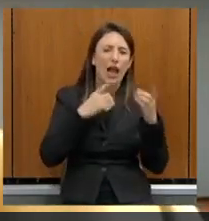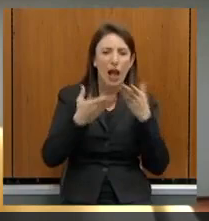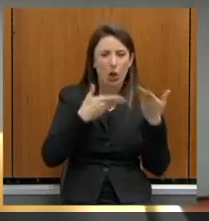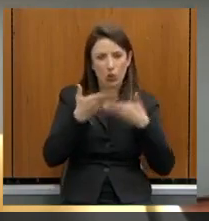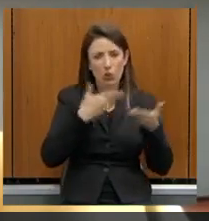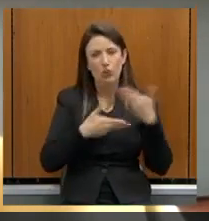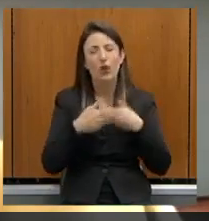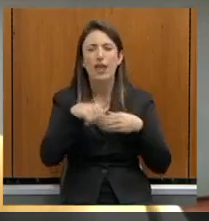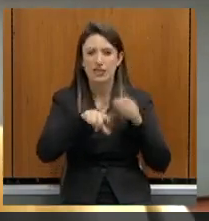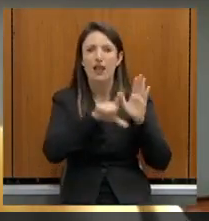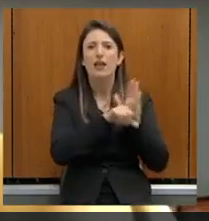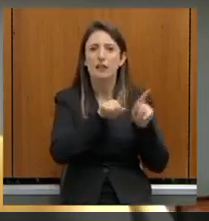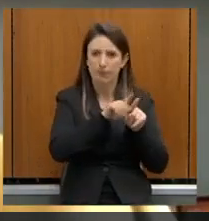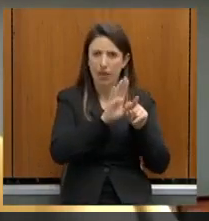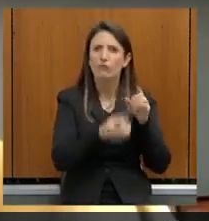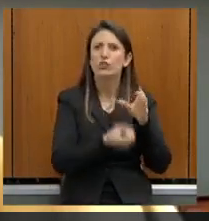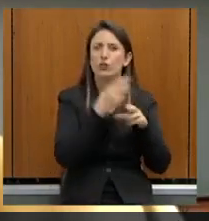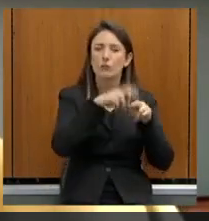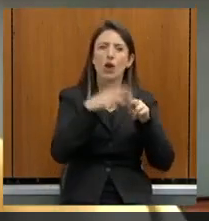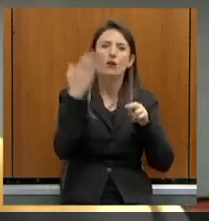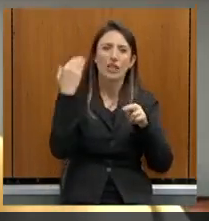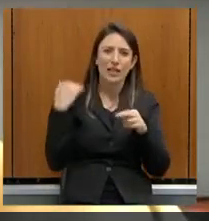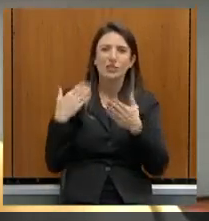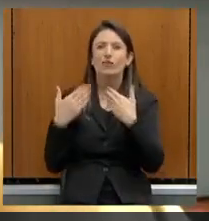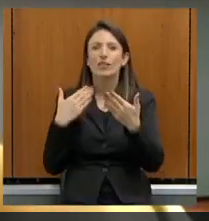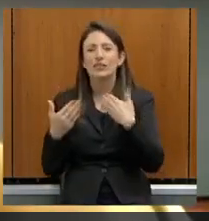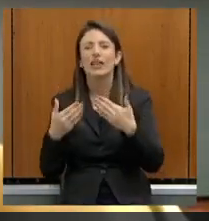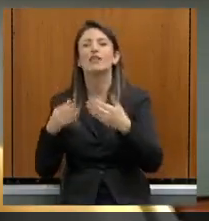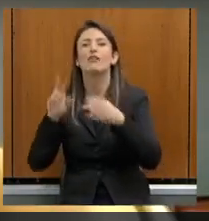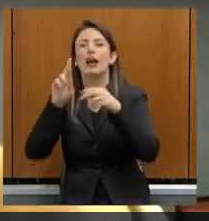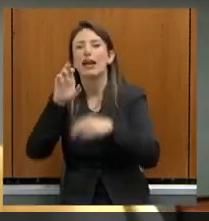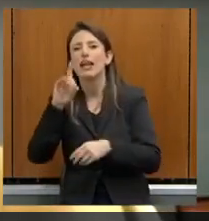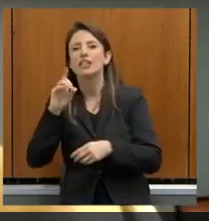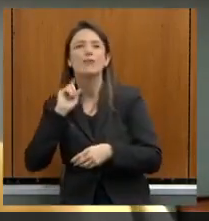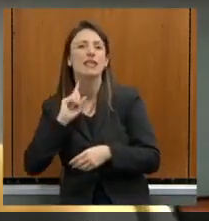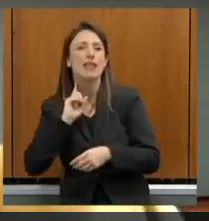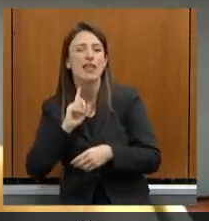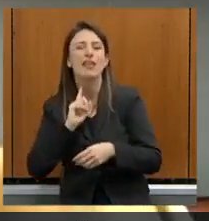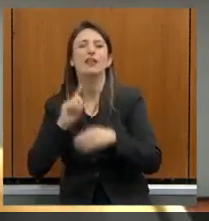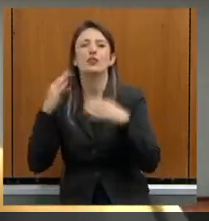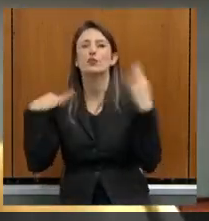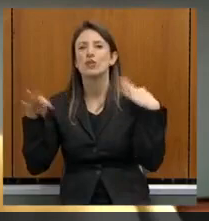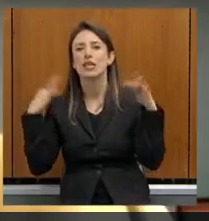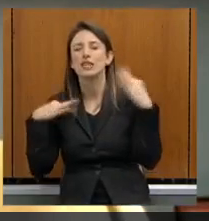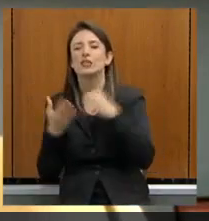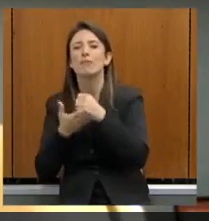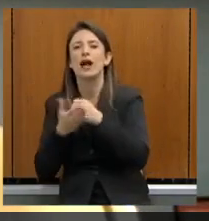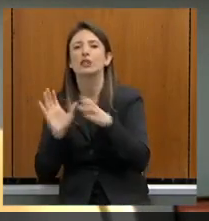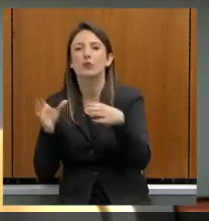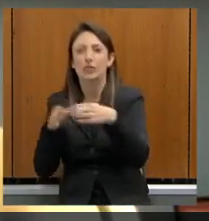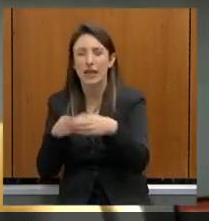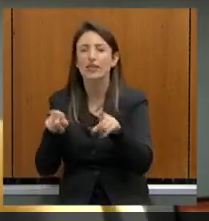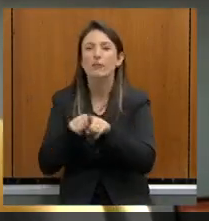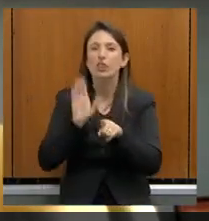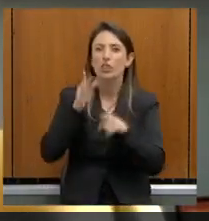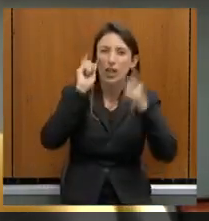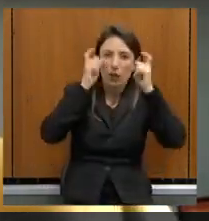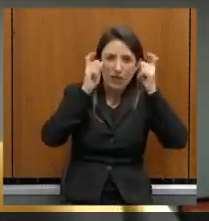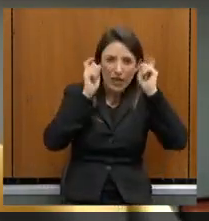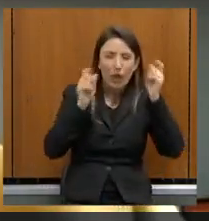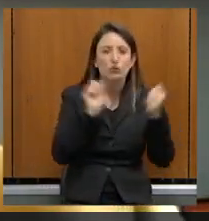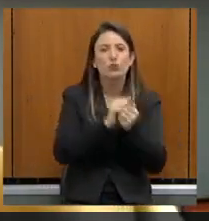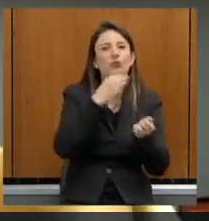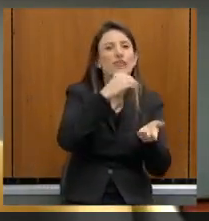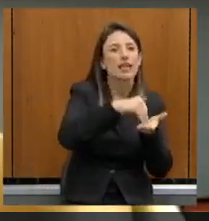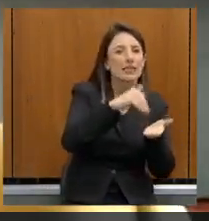que a gente fez o mandato com a Rede Mineiro de Turismo de Base Comunitária, estivemos reunidos, inclusive, com o secretário de Estado Adjunto da Cultura e